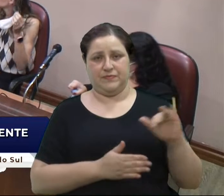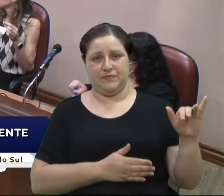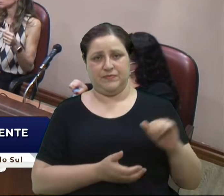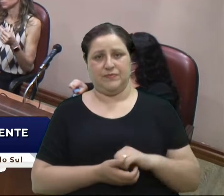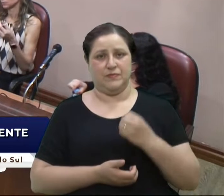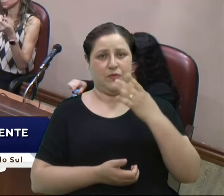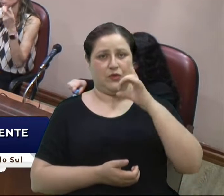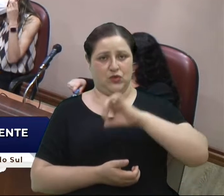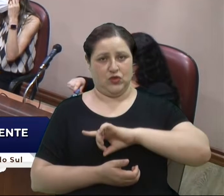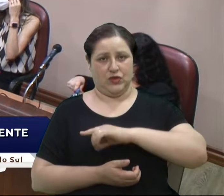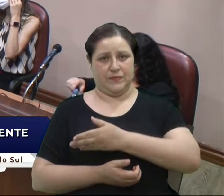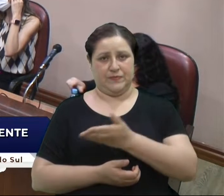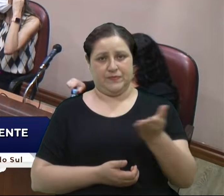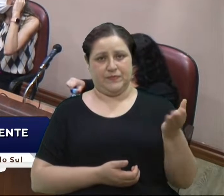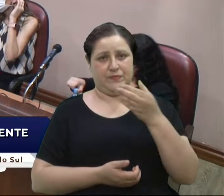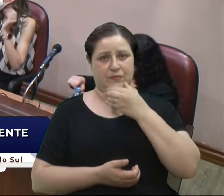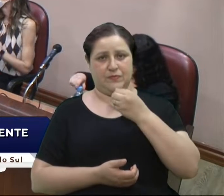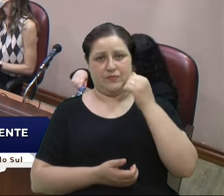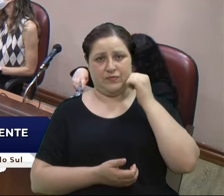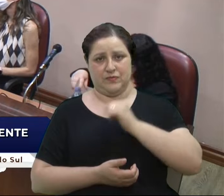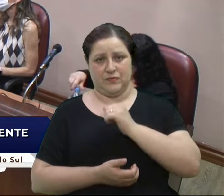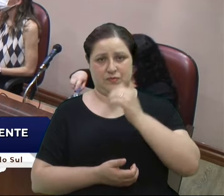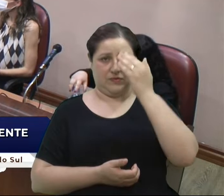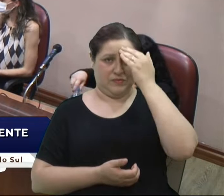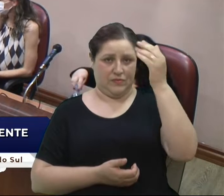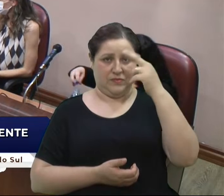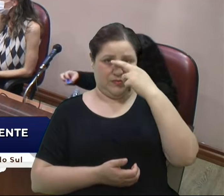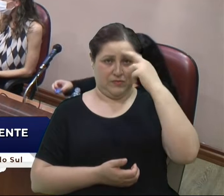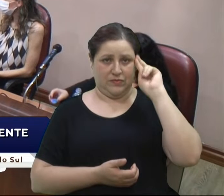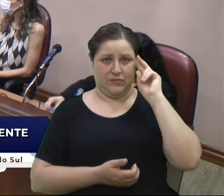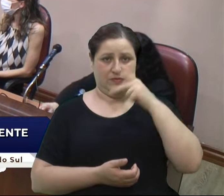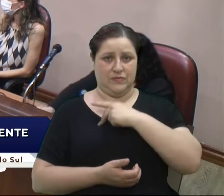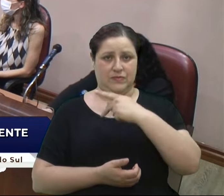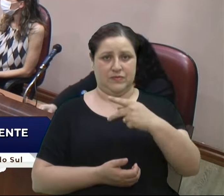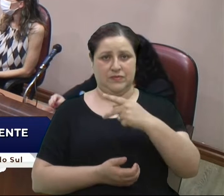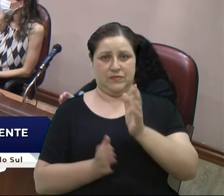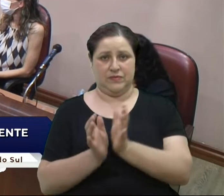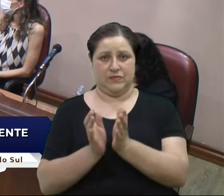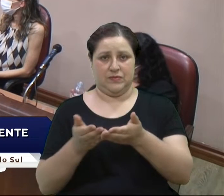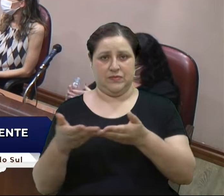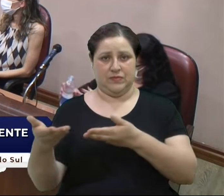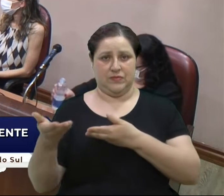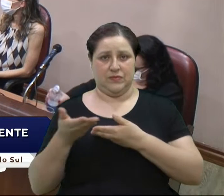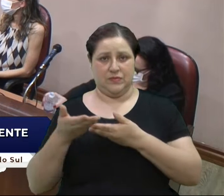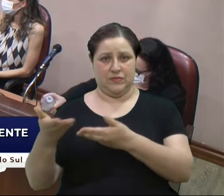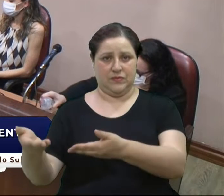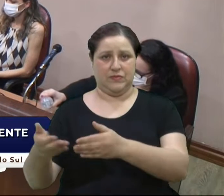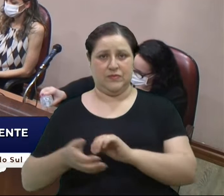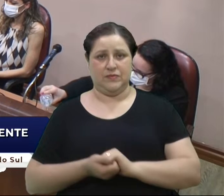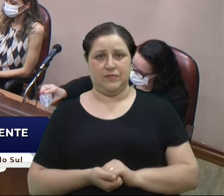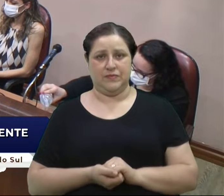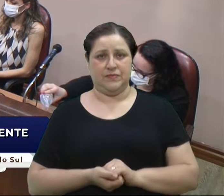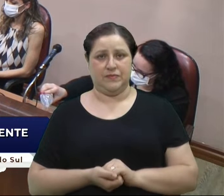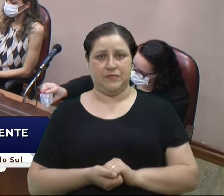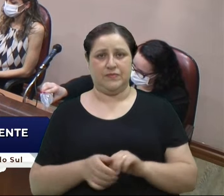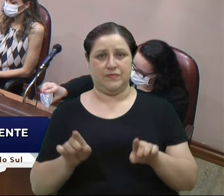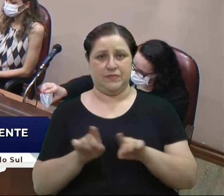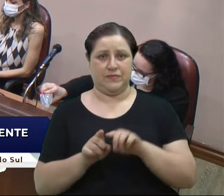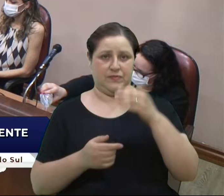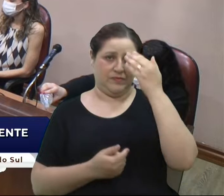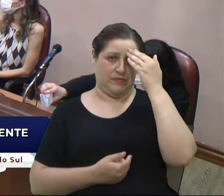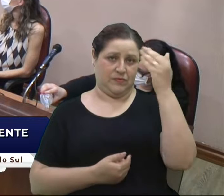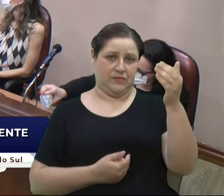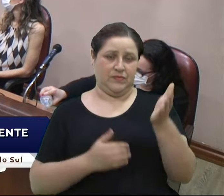Bom dia a todos e a todas. Agradecer primeiramente o Rafael Bueno, presidente da comissão, pelo convite. Agradecer também